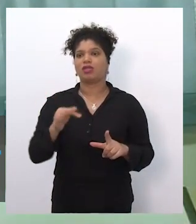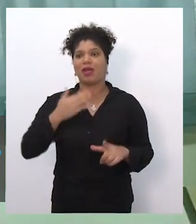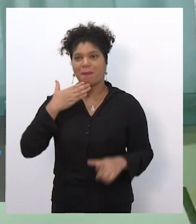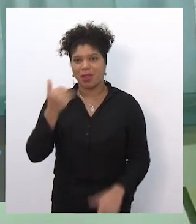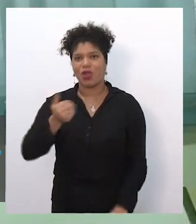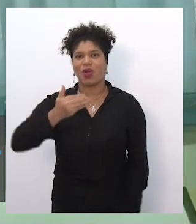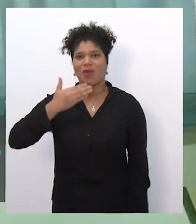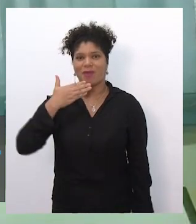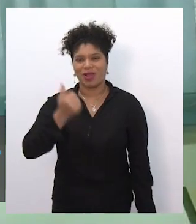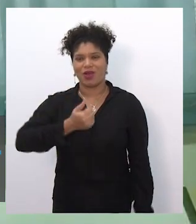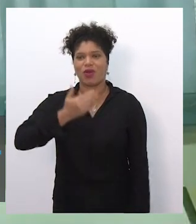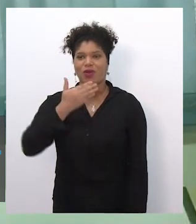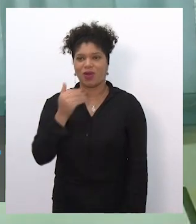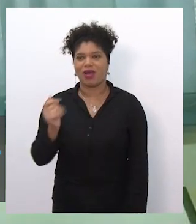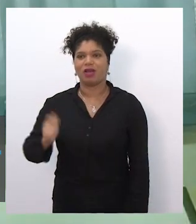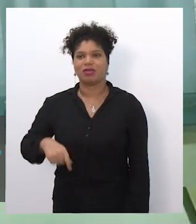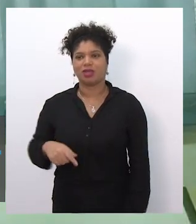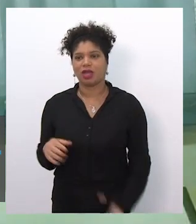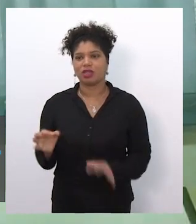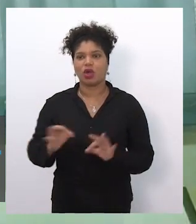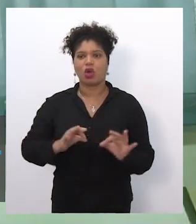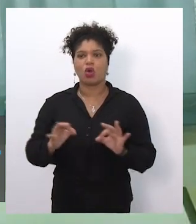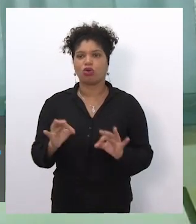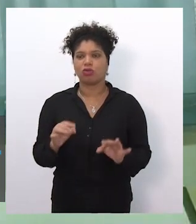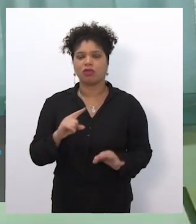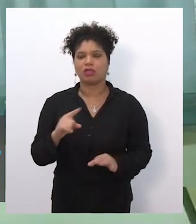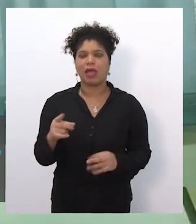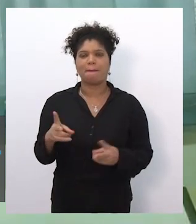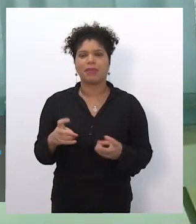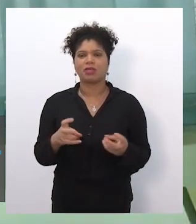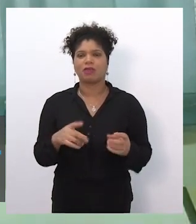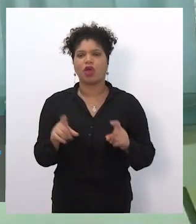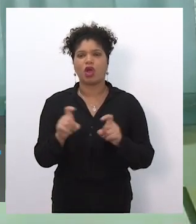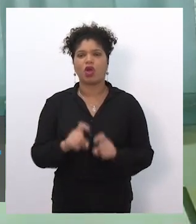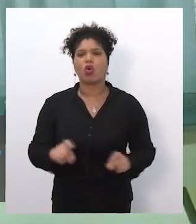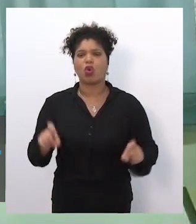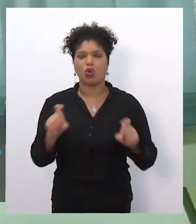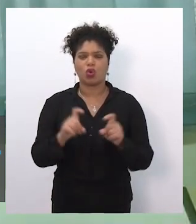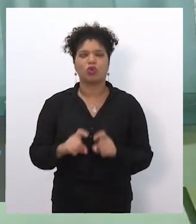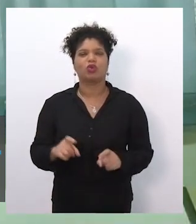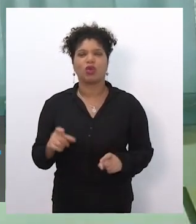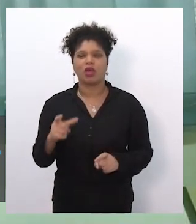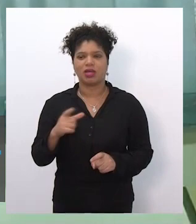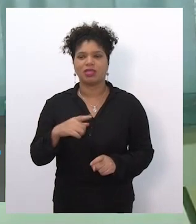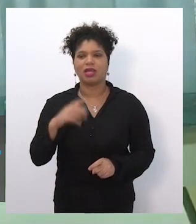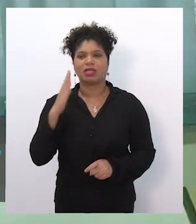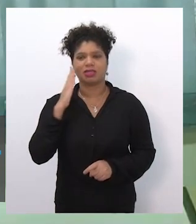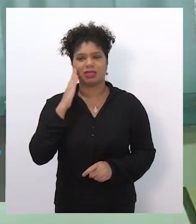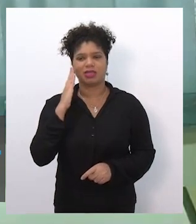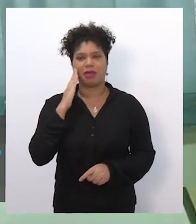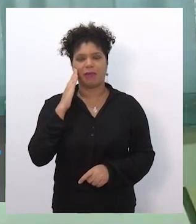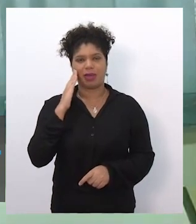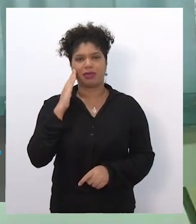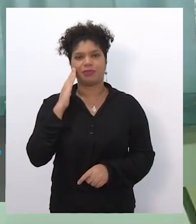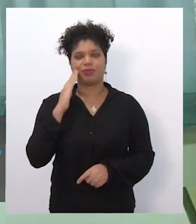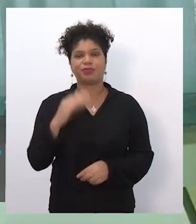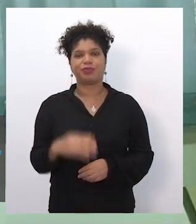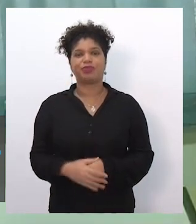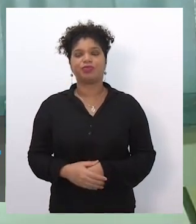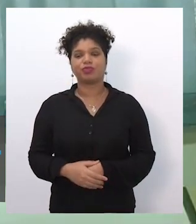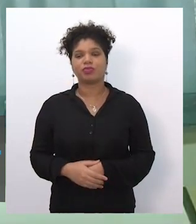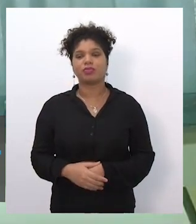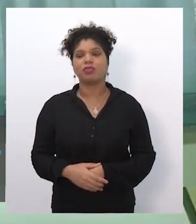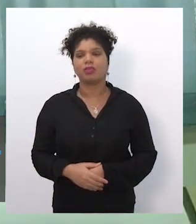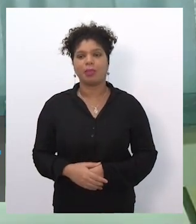também. Então, é tudo uma situação de cálculo que o computador faz, né? É tudo esse dinamismo que ele vai